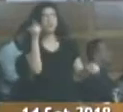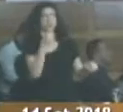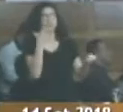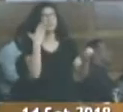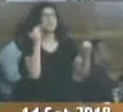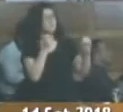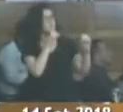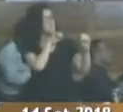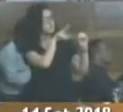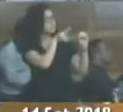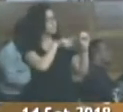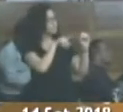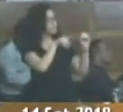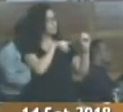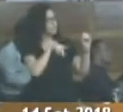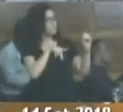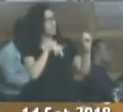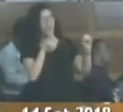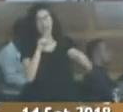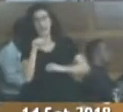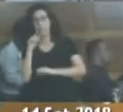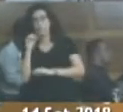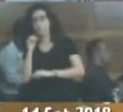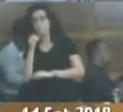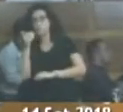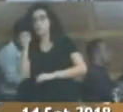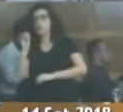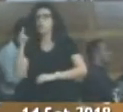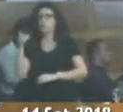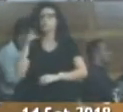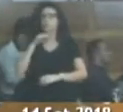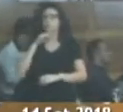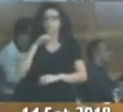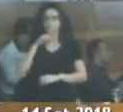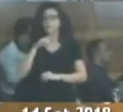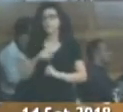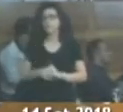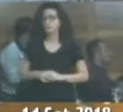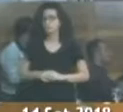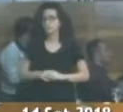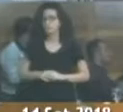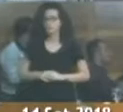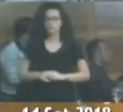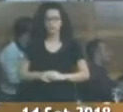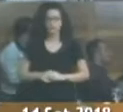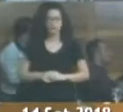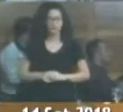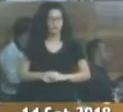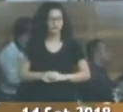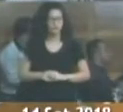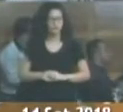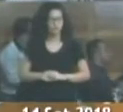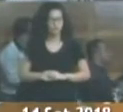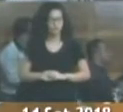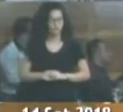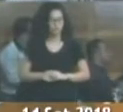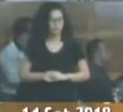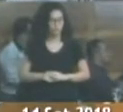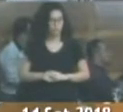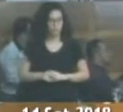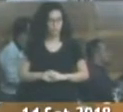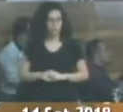alguma coisa acontecendo de errado com aquela água ou não. Tá? Então, esse é um outro ponto